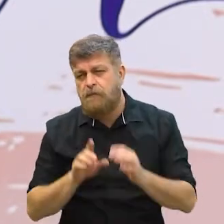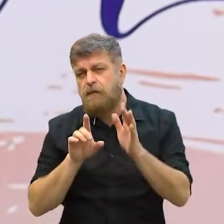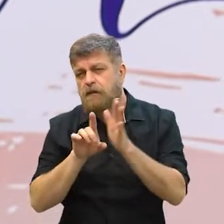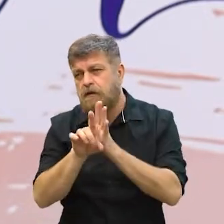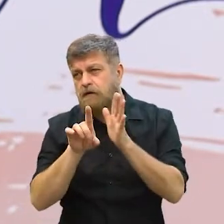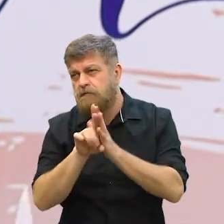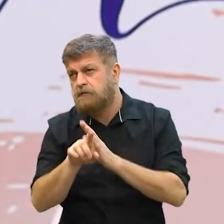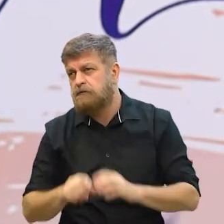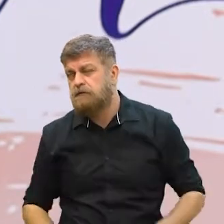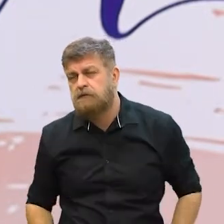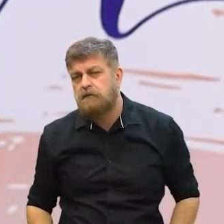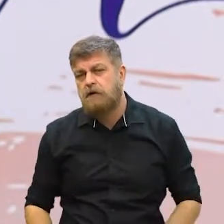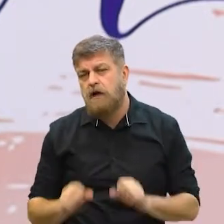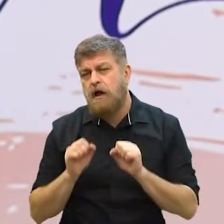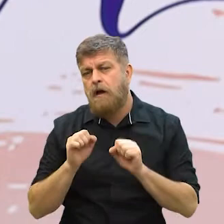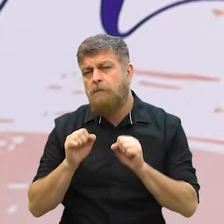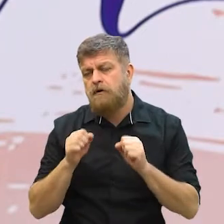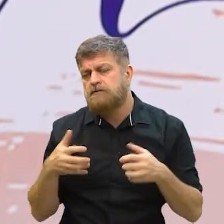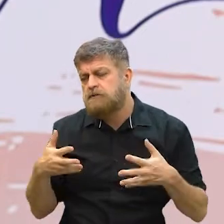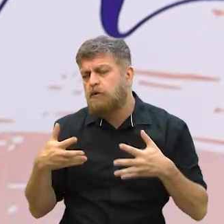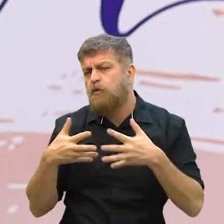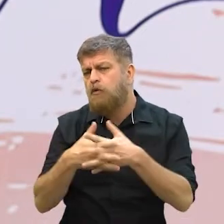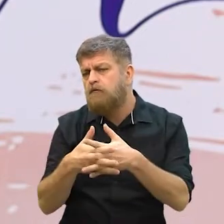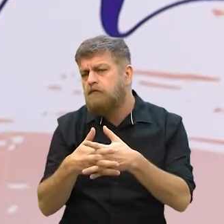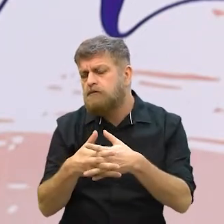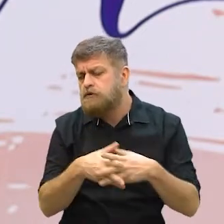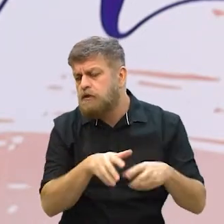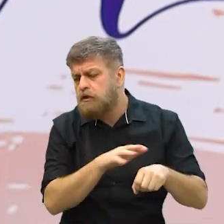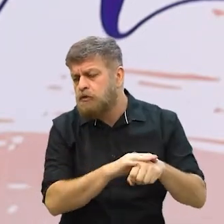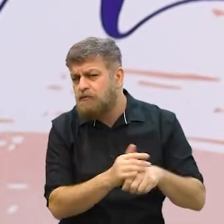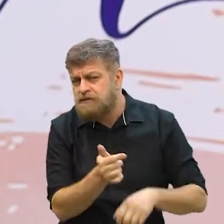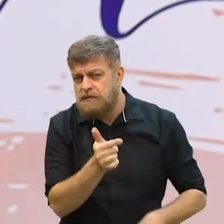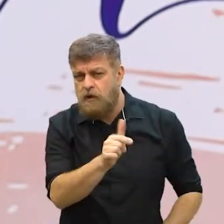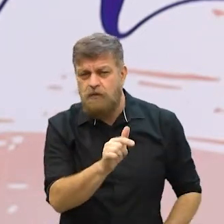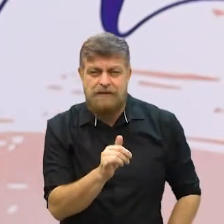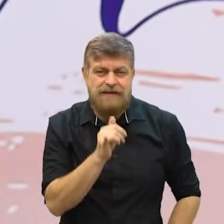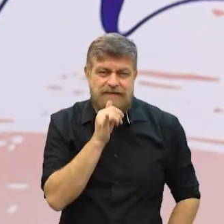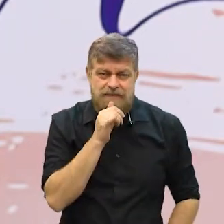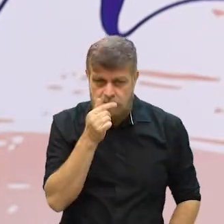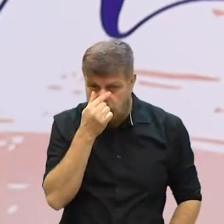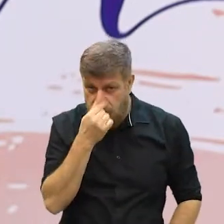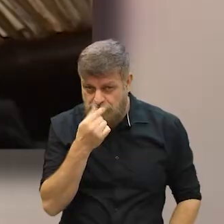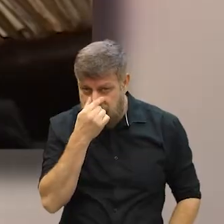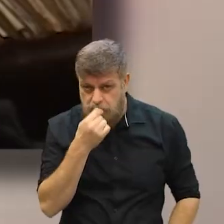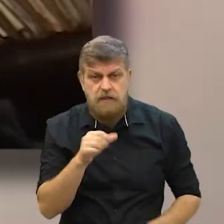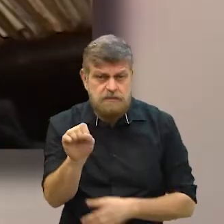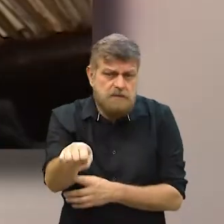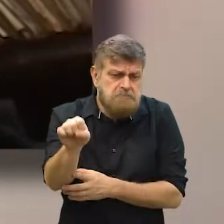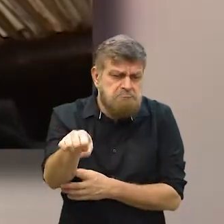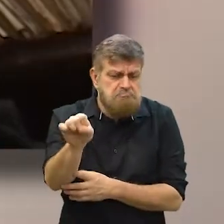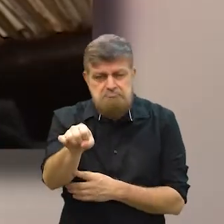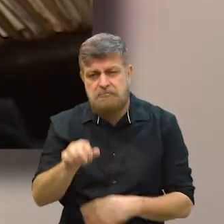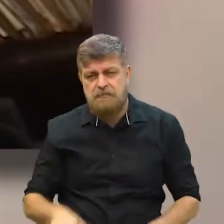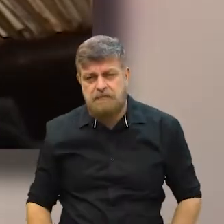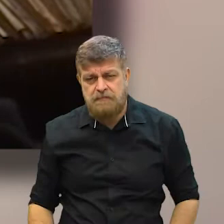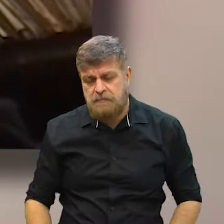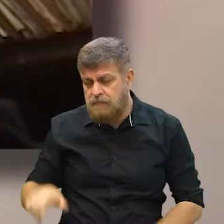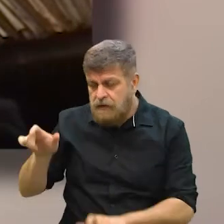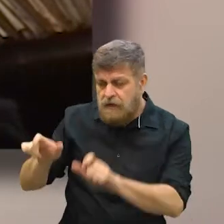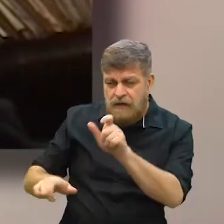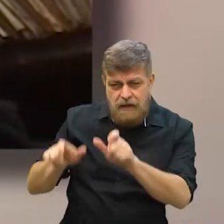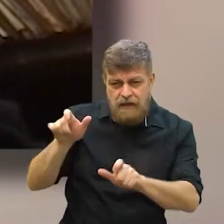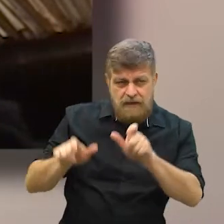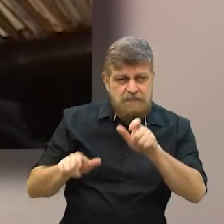uma coisa, pode ser então confundida com outras doenças, como o senhor disse, uma gripe? Sim,